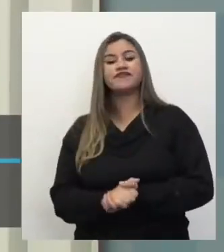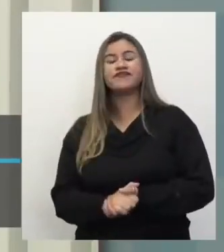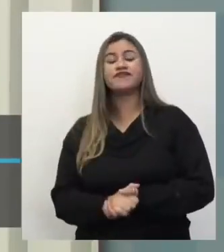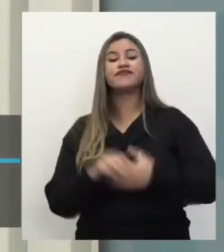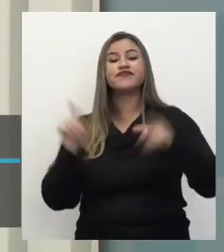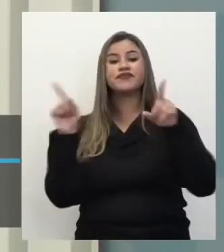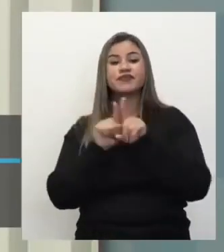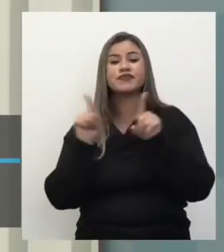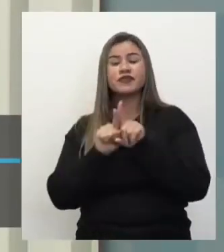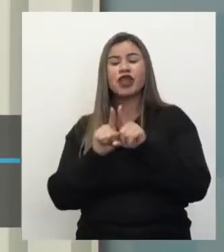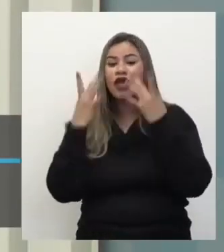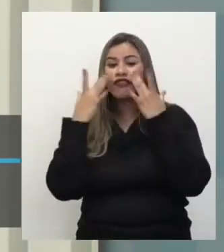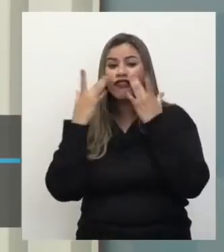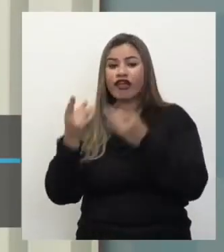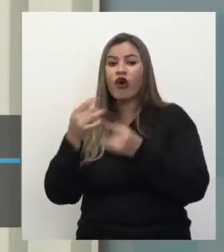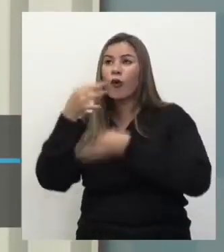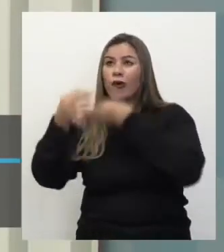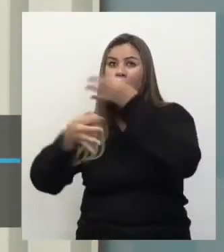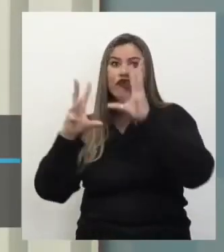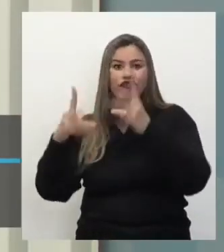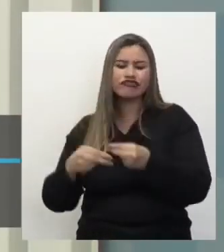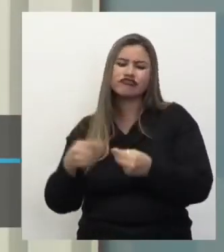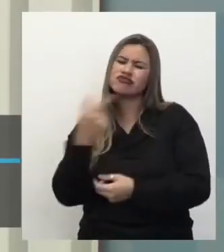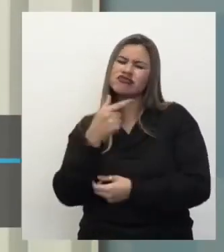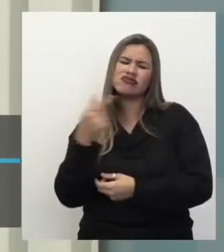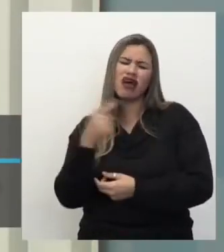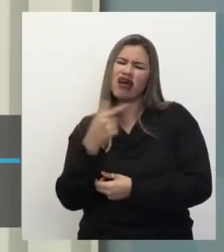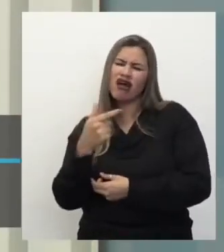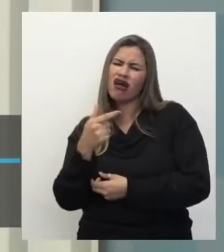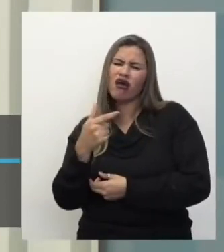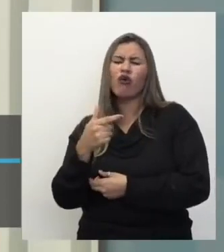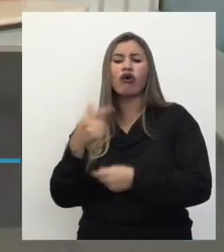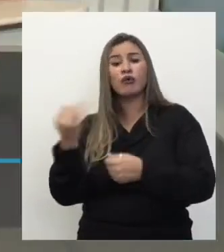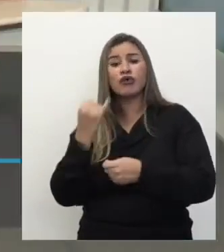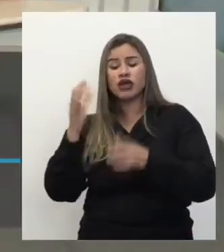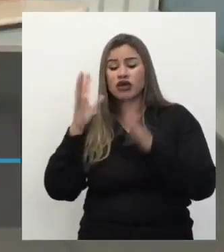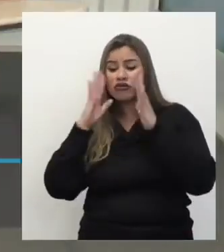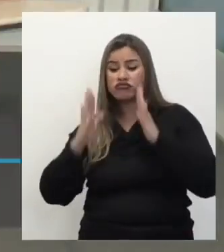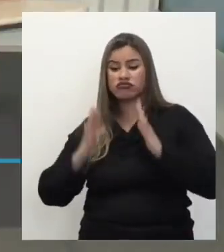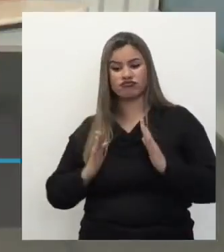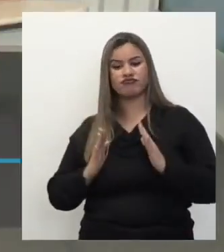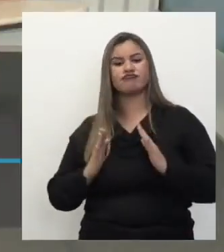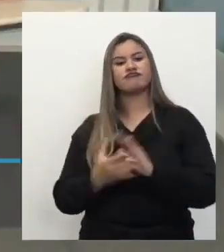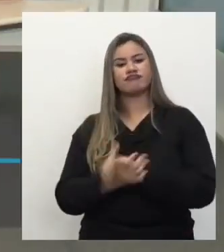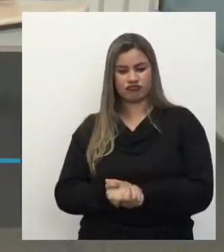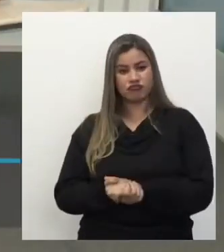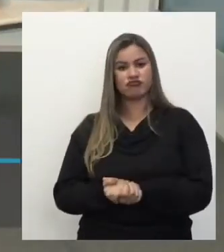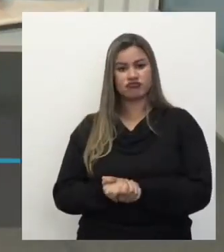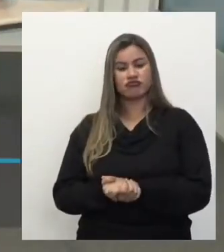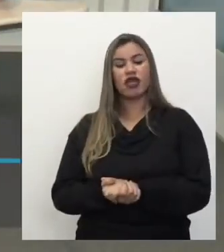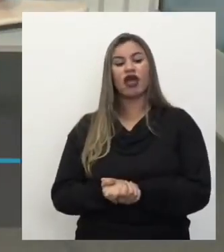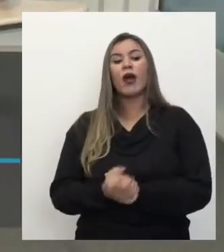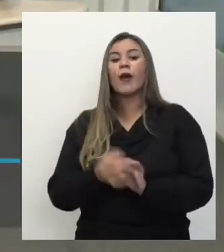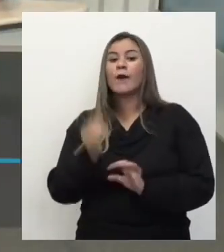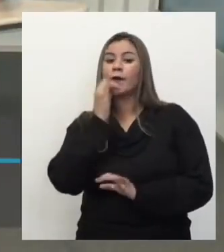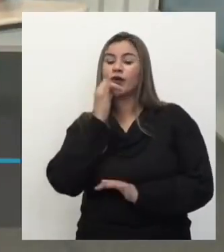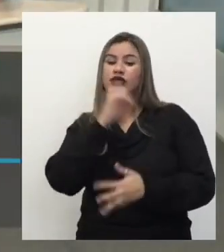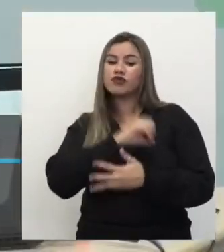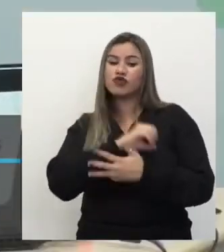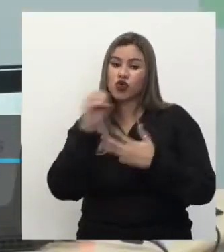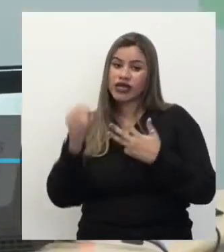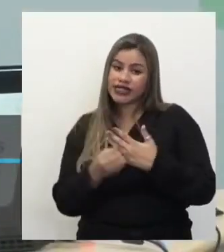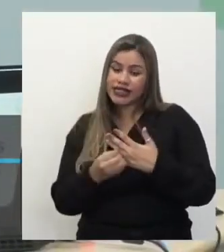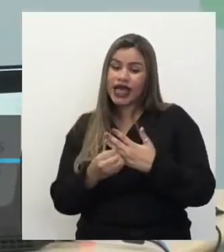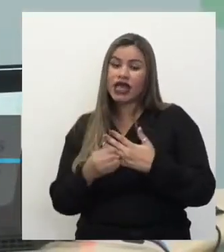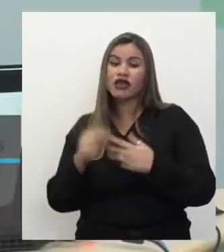ouvir certas opiniões, se fechar para isso mesmo. É isso. Muito bem, mas a gente sabe, por exemplo, no Enem da vida, dependendo